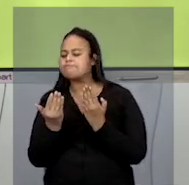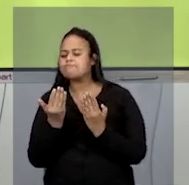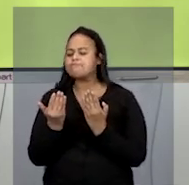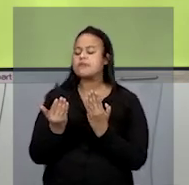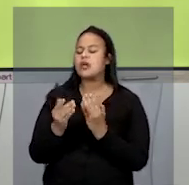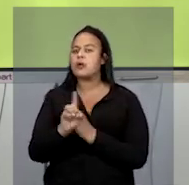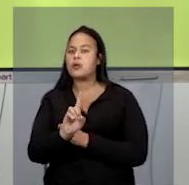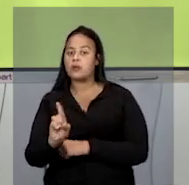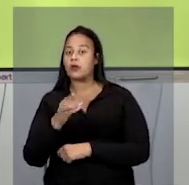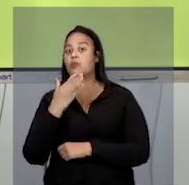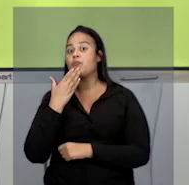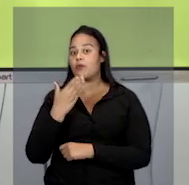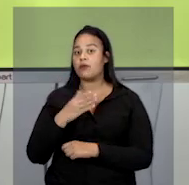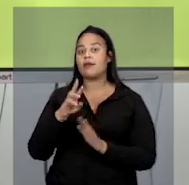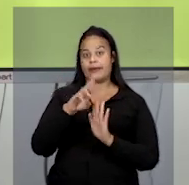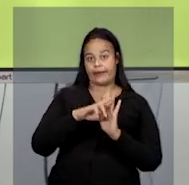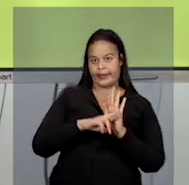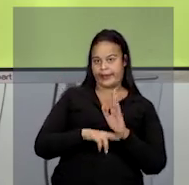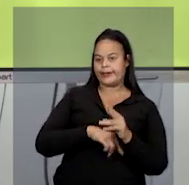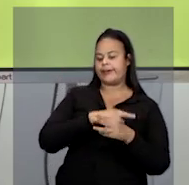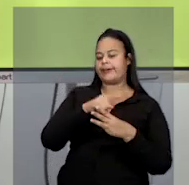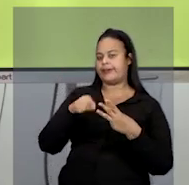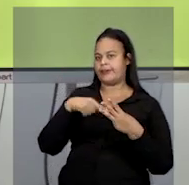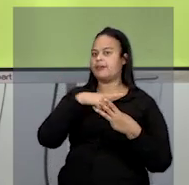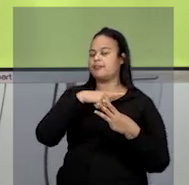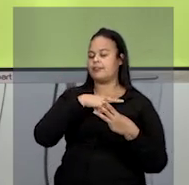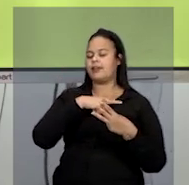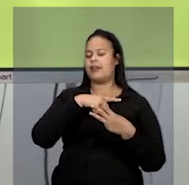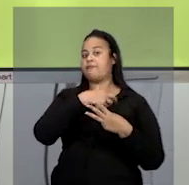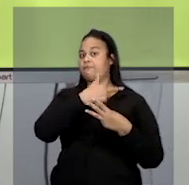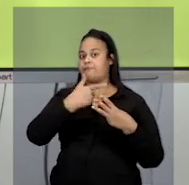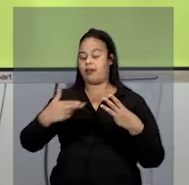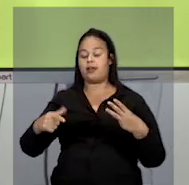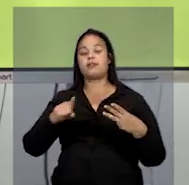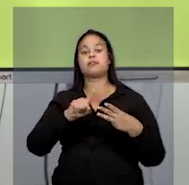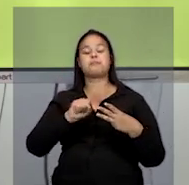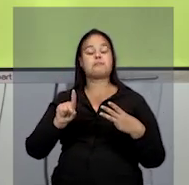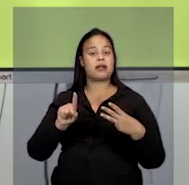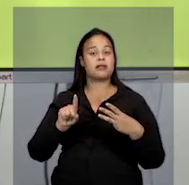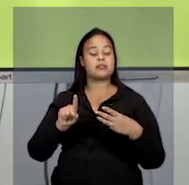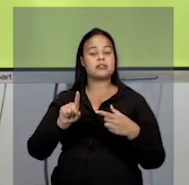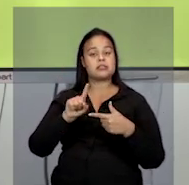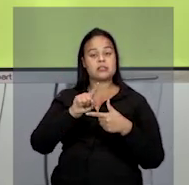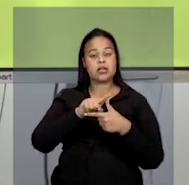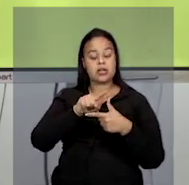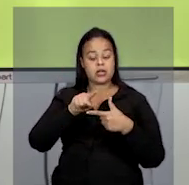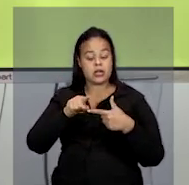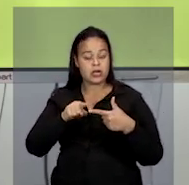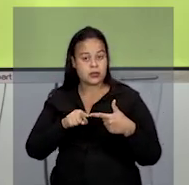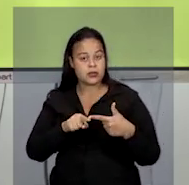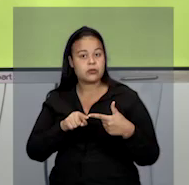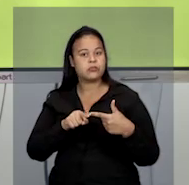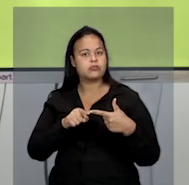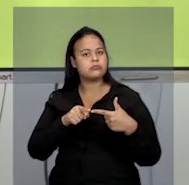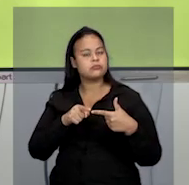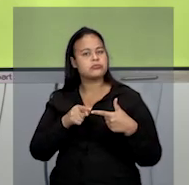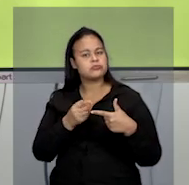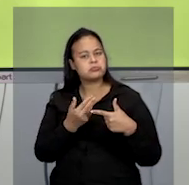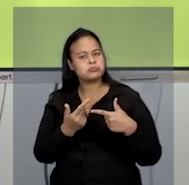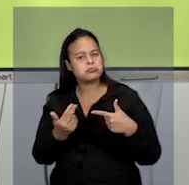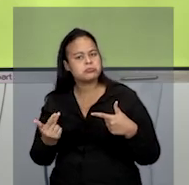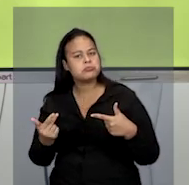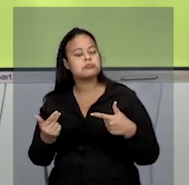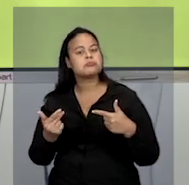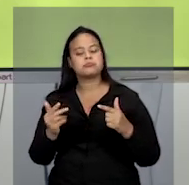acordo com aquelas três regrinhas, né? Tem várias, aquela ângulo, se tiver os três ângulos congruentes, se tiver os